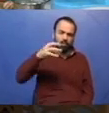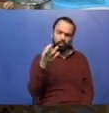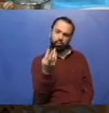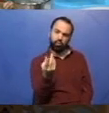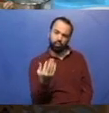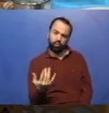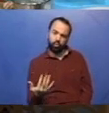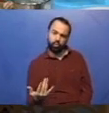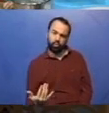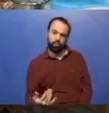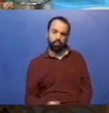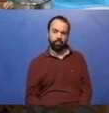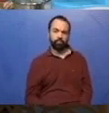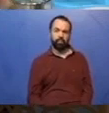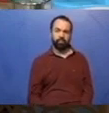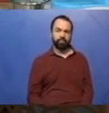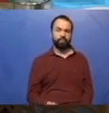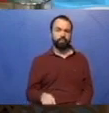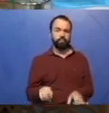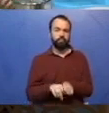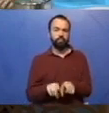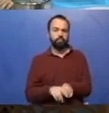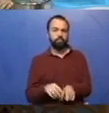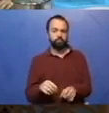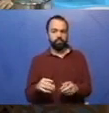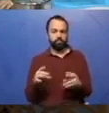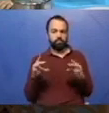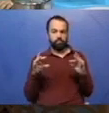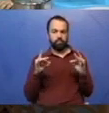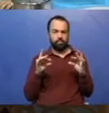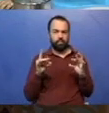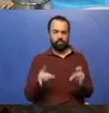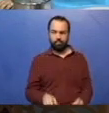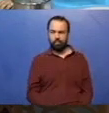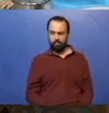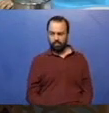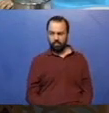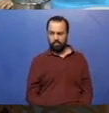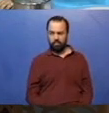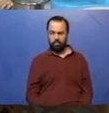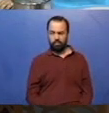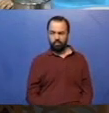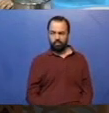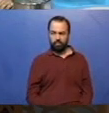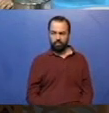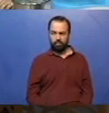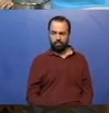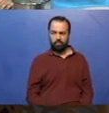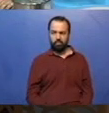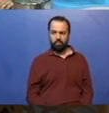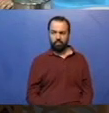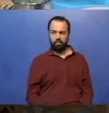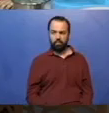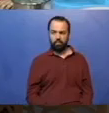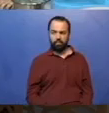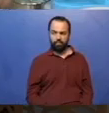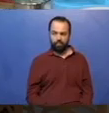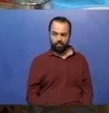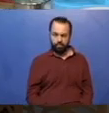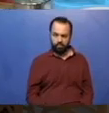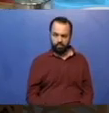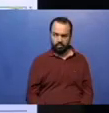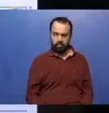Água da torneira. Também, muito fácil, né? A água que está saindo aqui da torneira, ela sai no seu